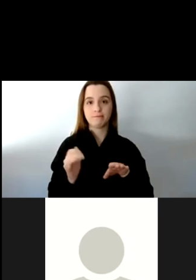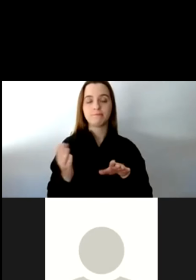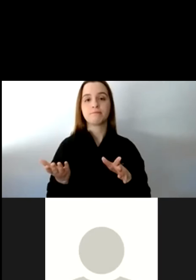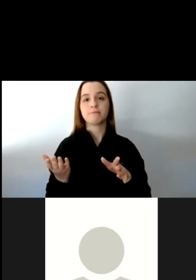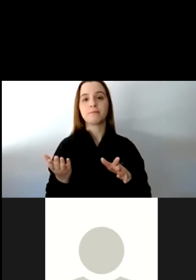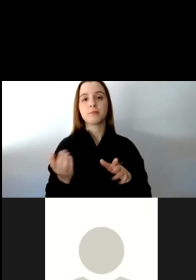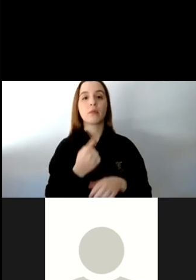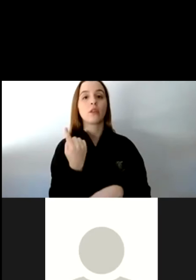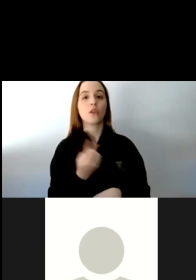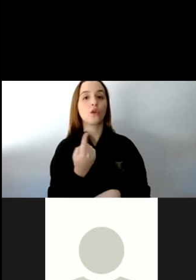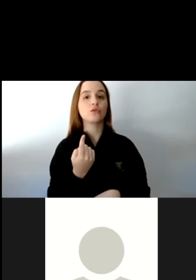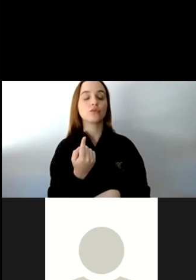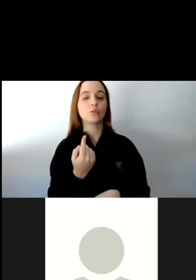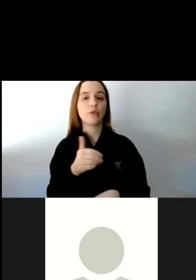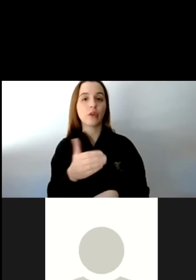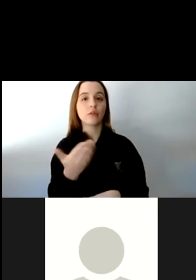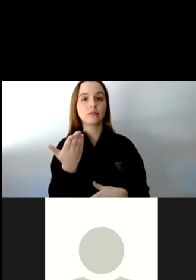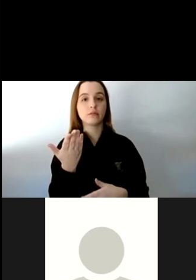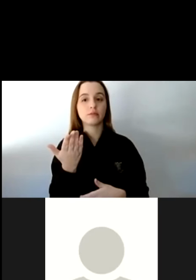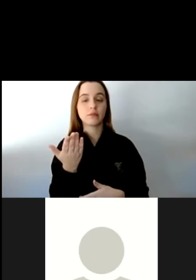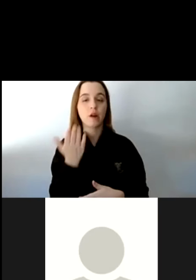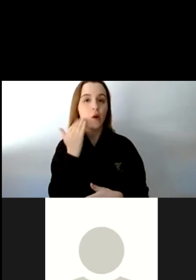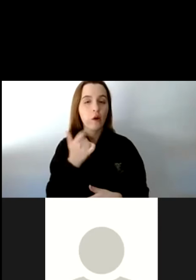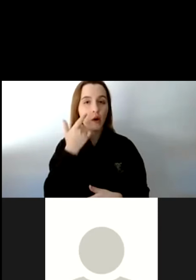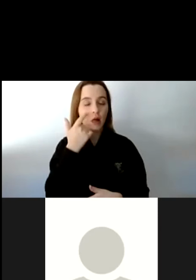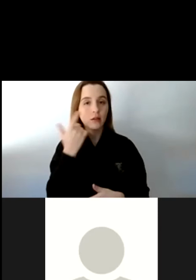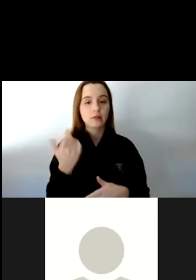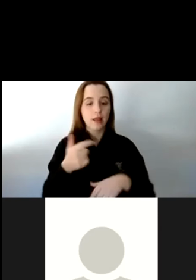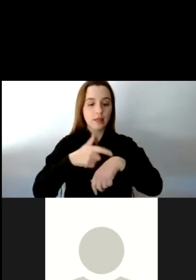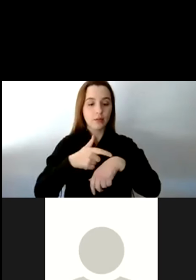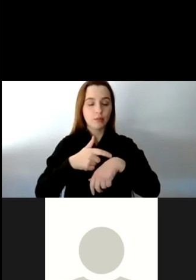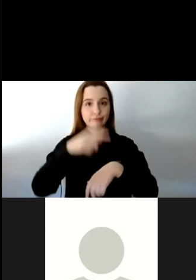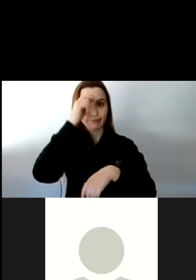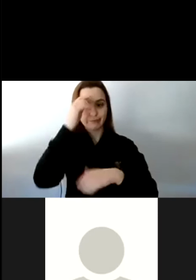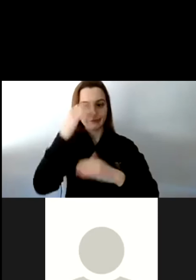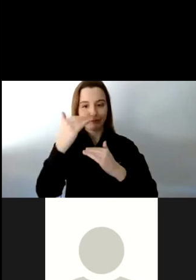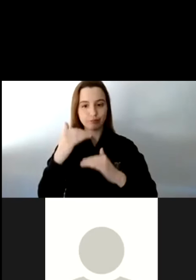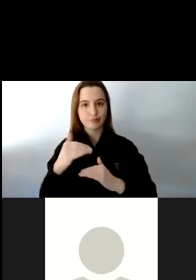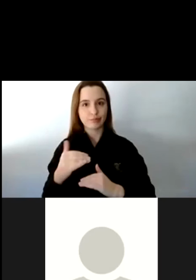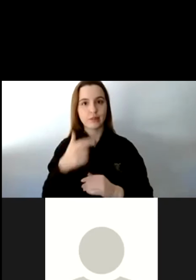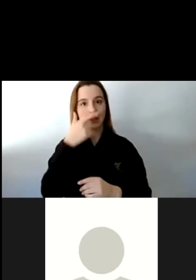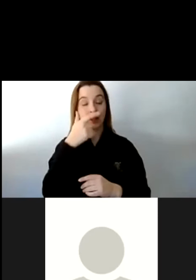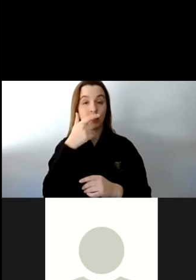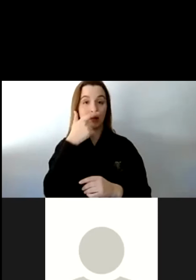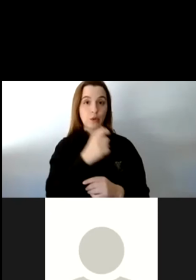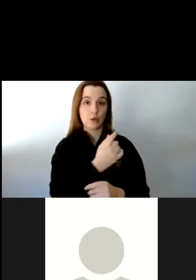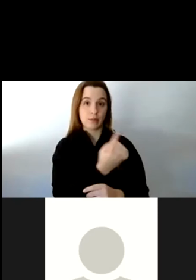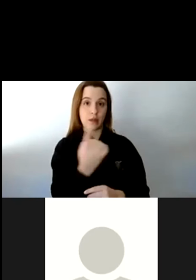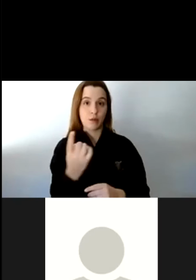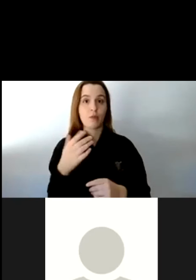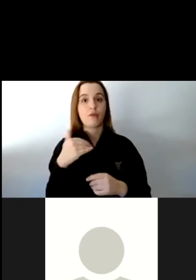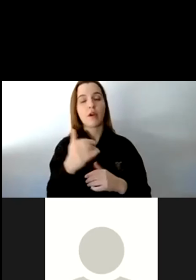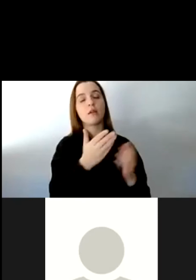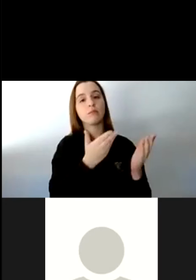Nós vamos procurar cumprir o tempo e apresentar cada um de nós sucessivamente os 3 primeiros